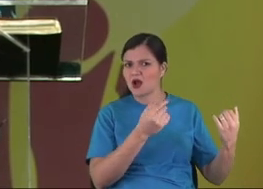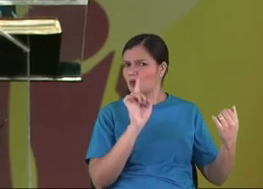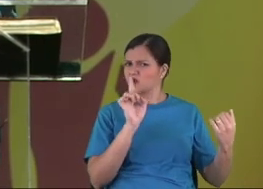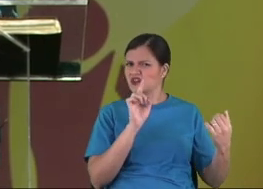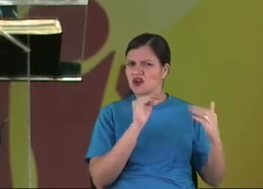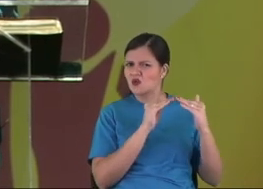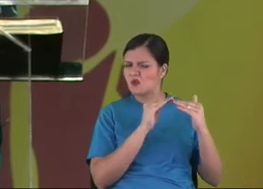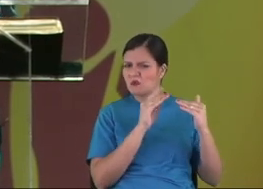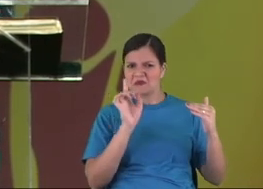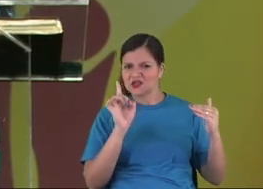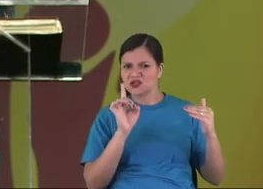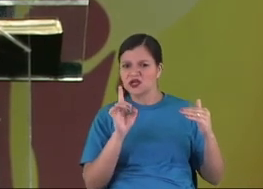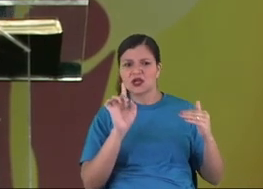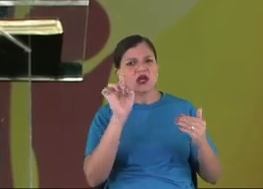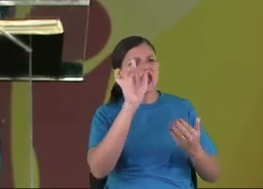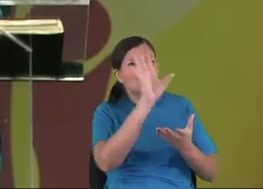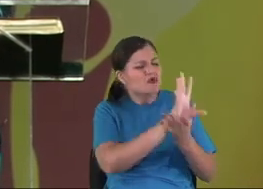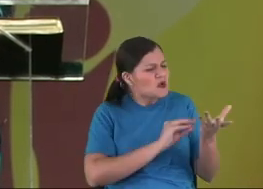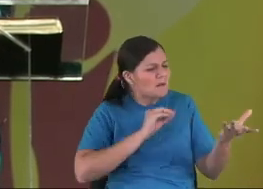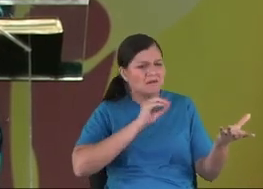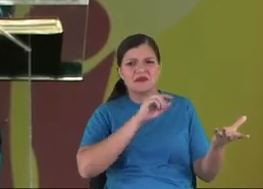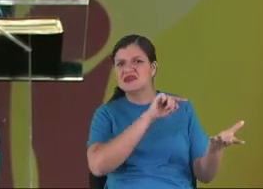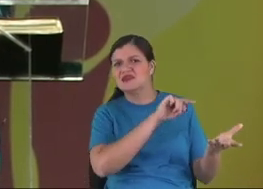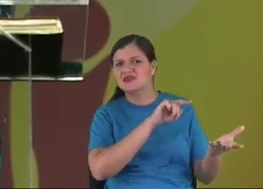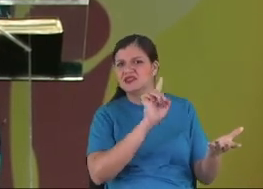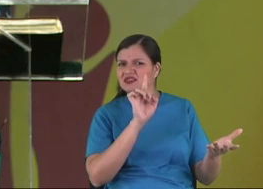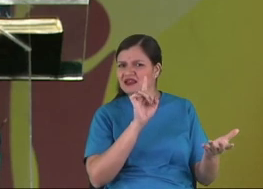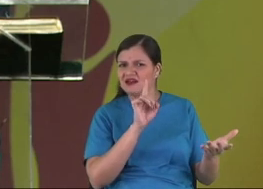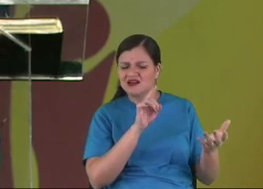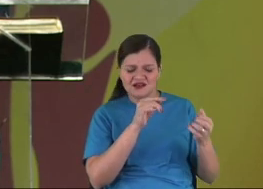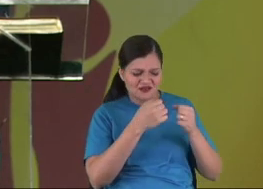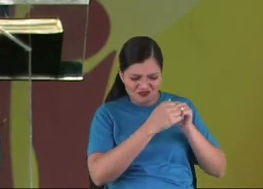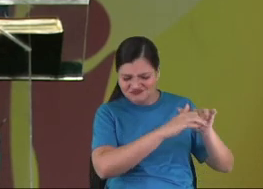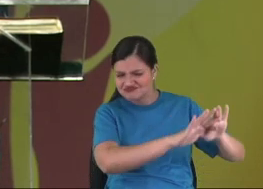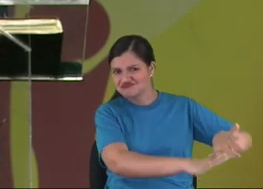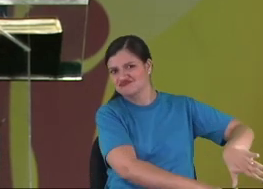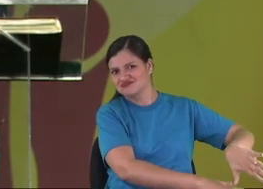Não procure imitar os malandros. Tire os malandros.